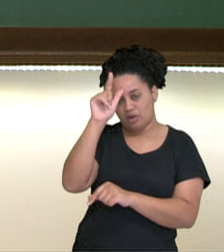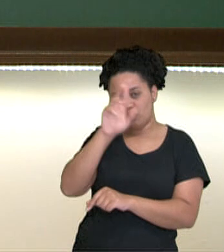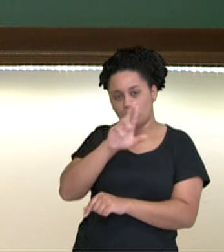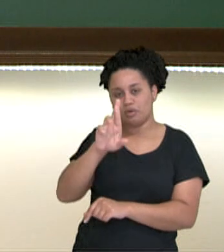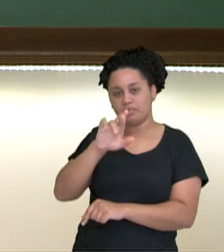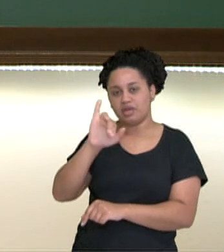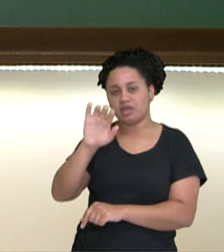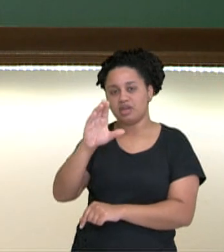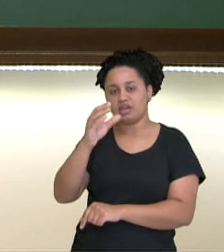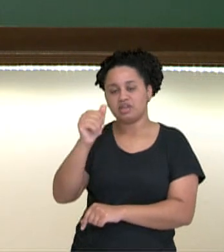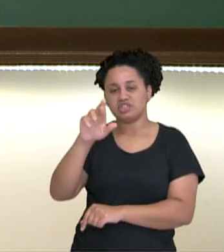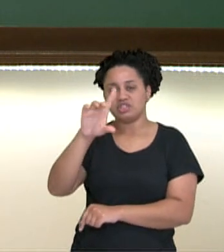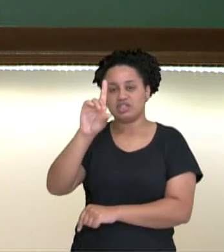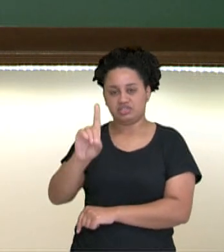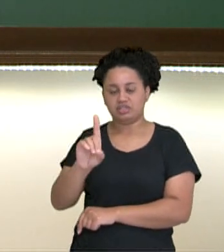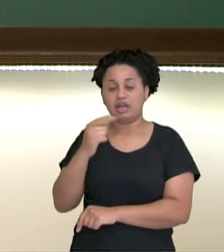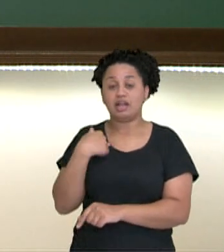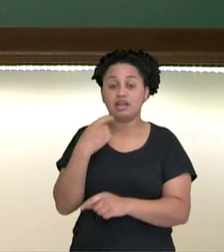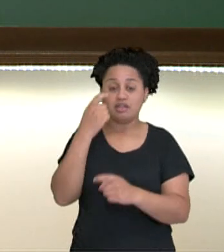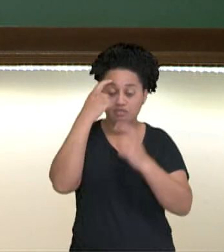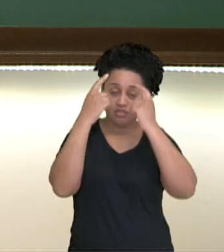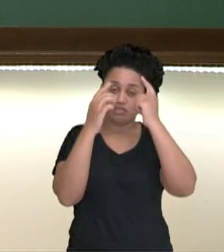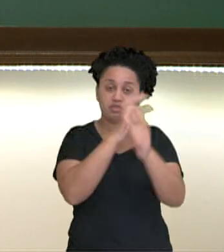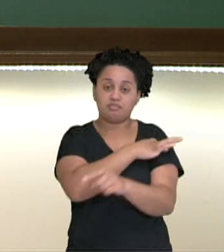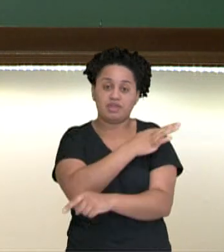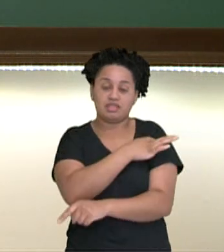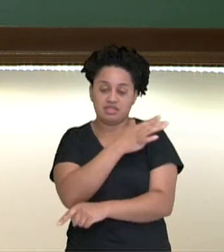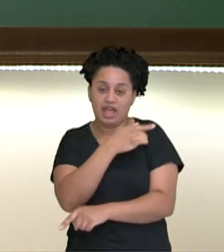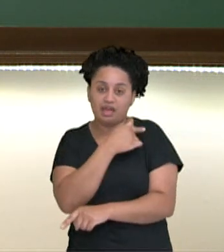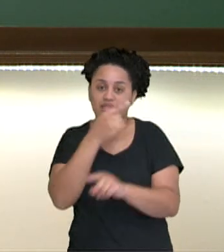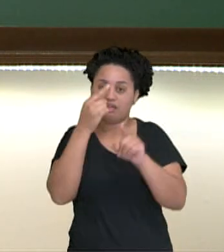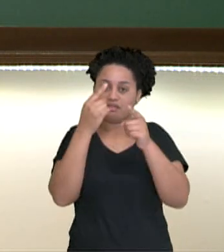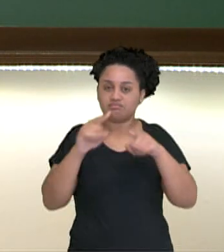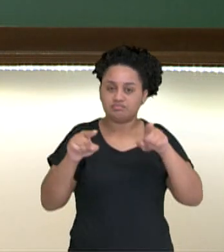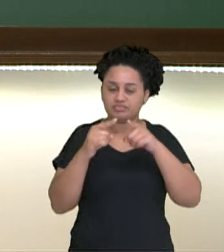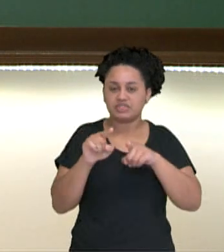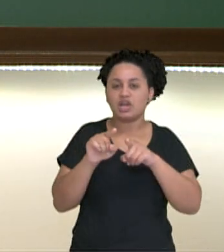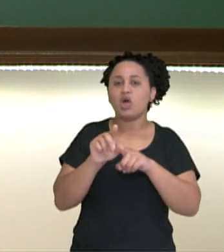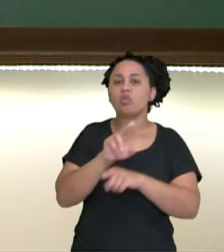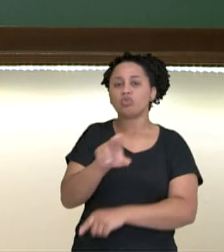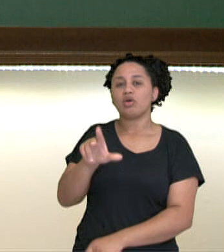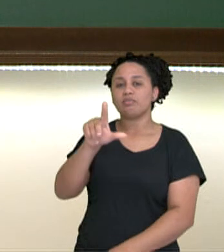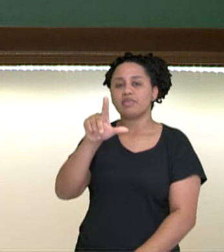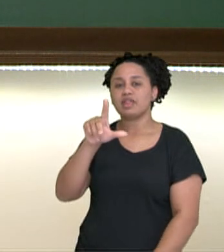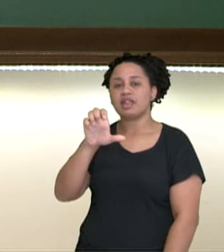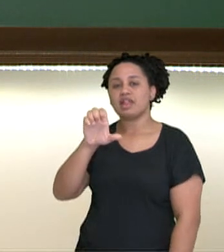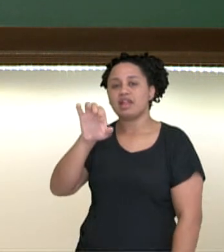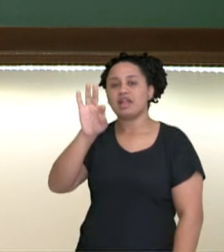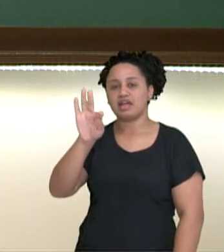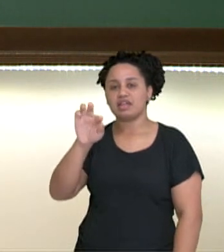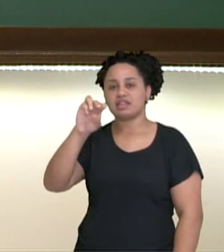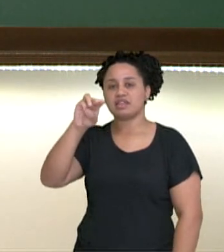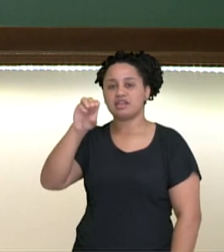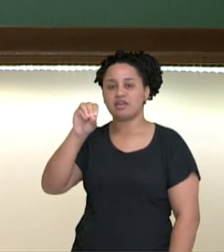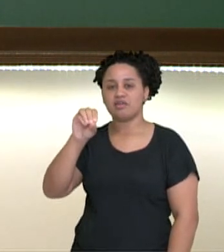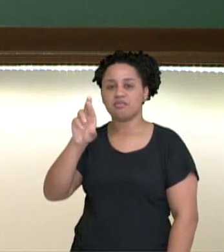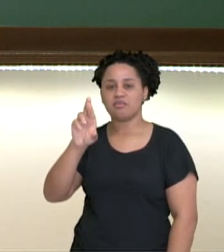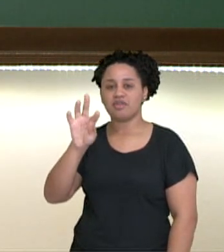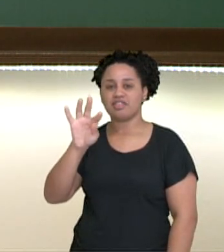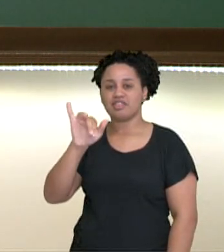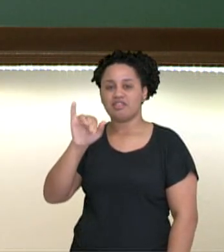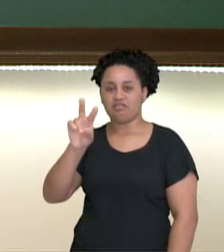que criou uma técnica musical chamada Leitmotiv. Mas o que significa isso, professor? É